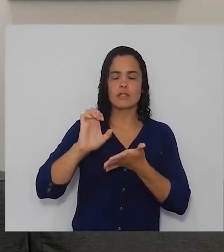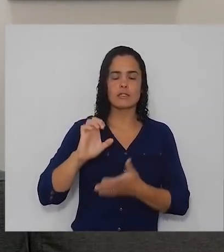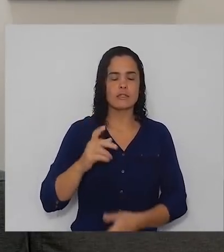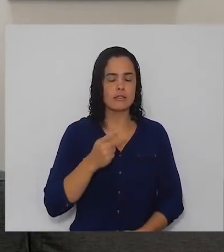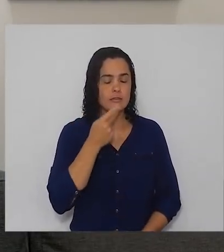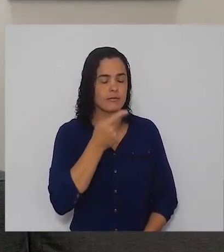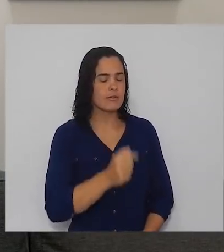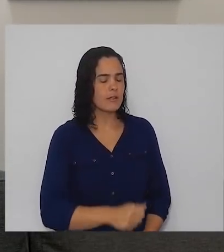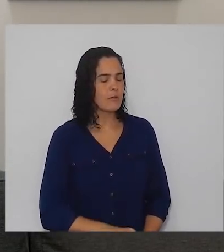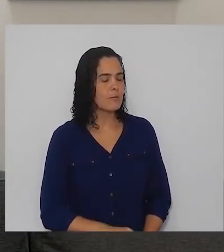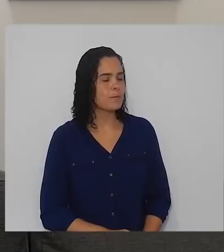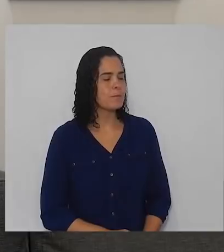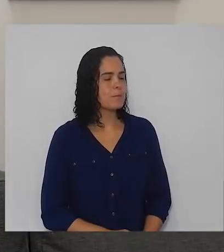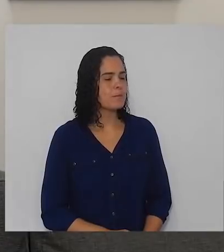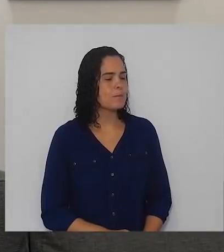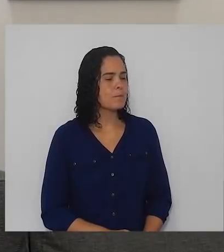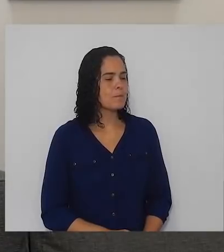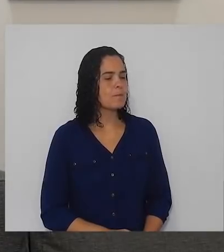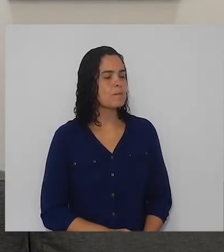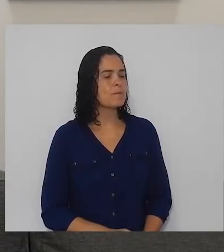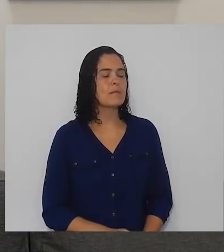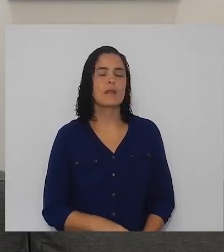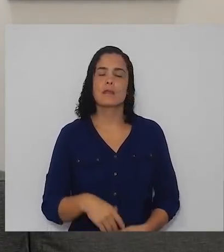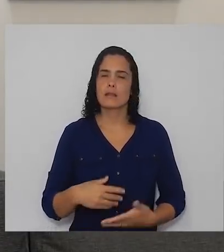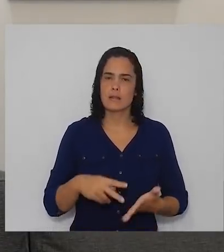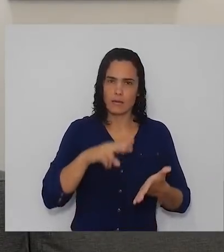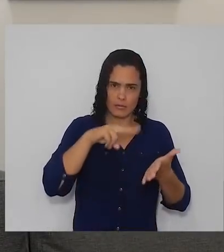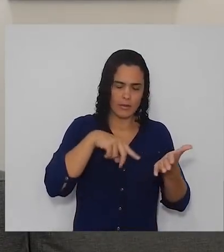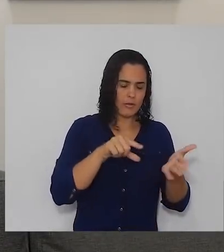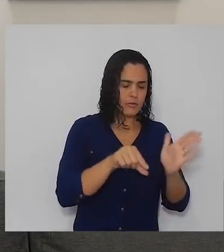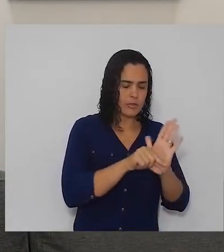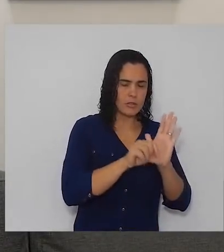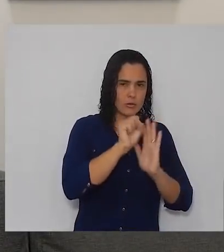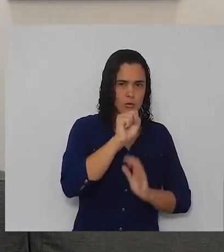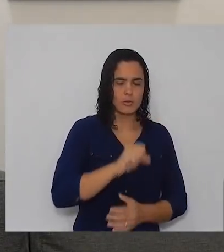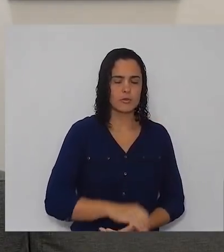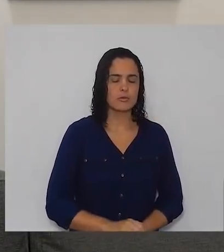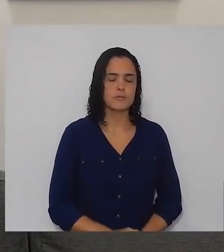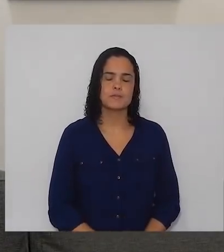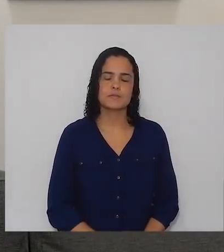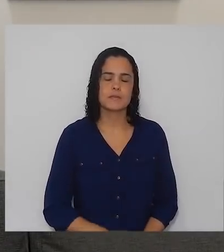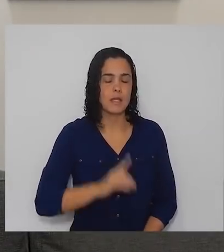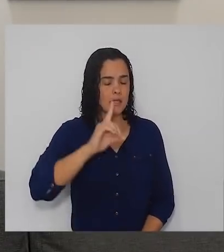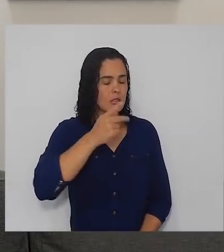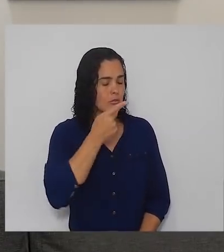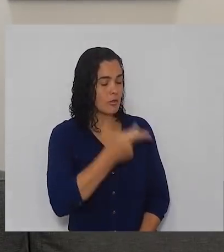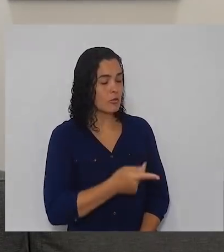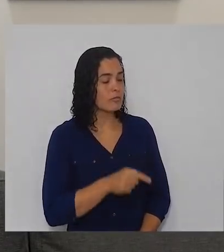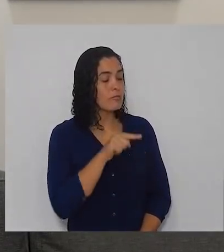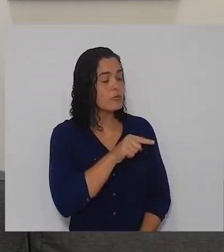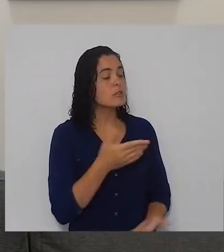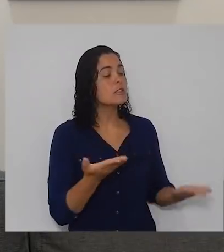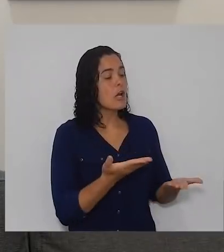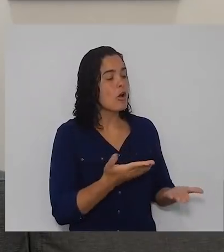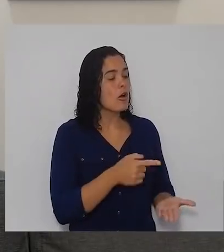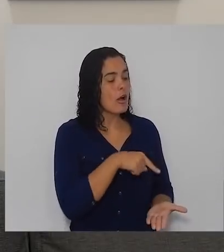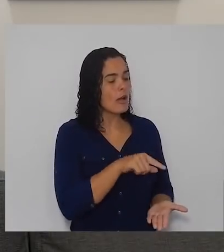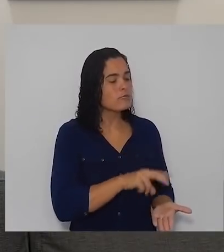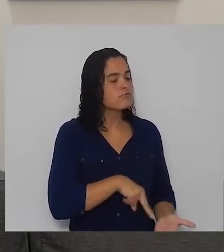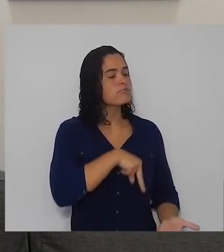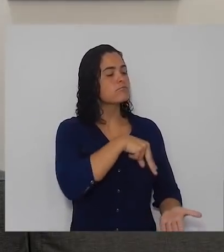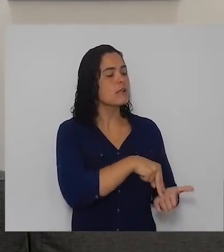novamente diante de Elias e ele diz assim no versículo 8, então a palavra do Senhor veio a Elias